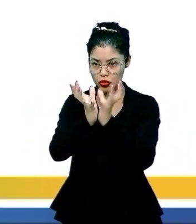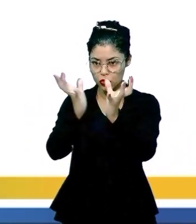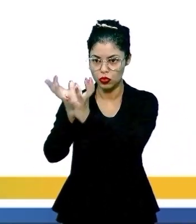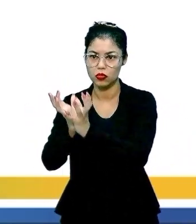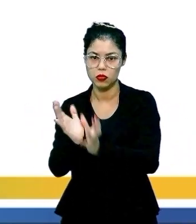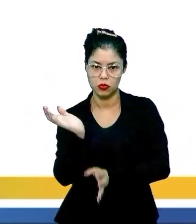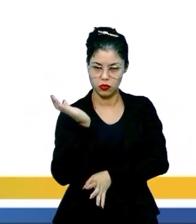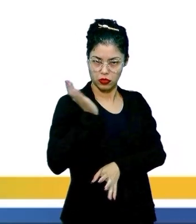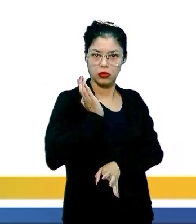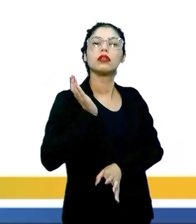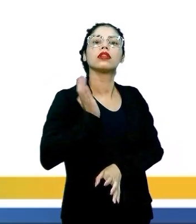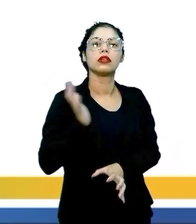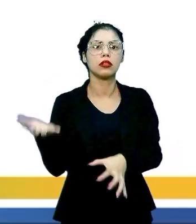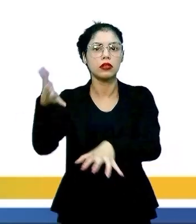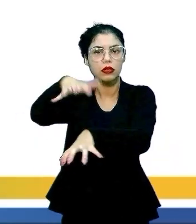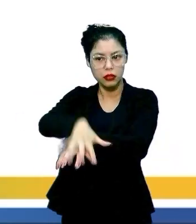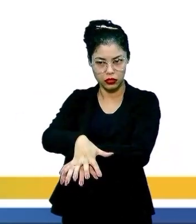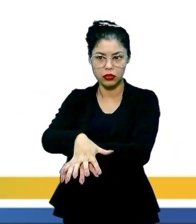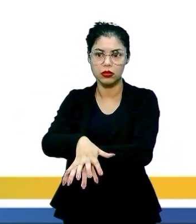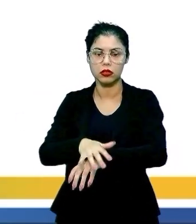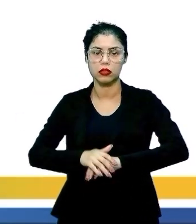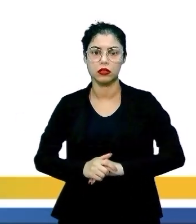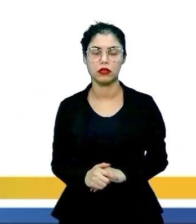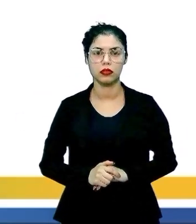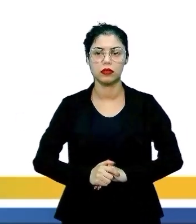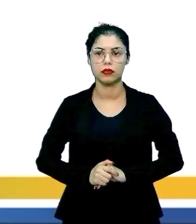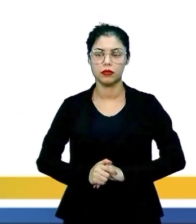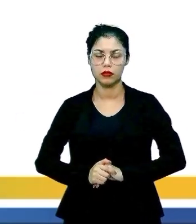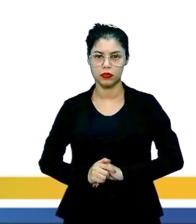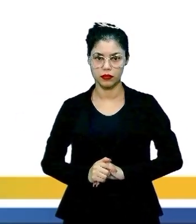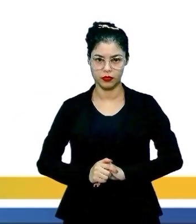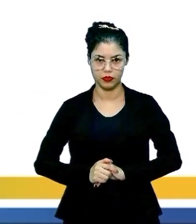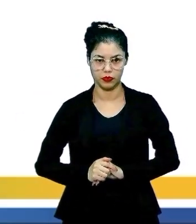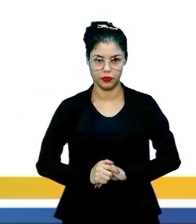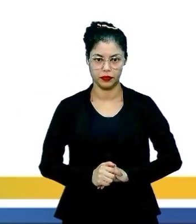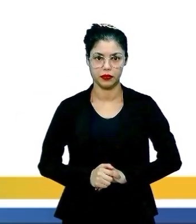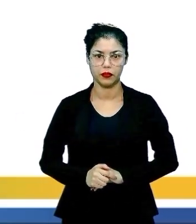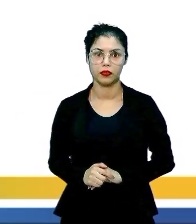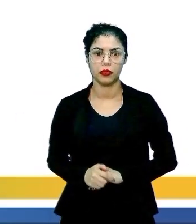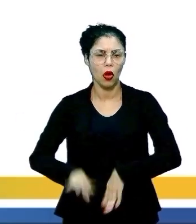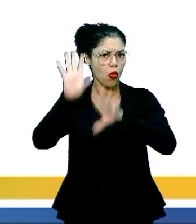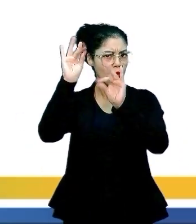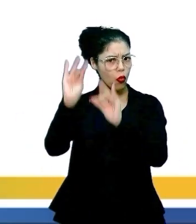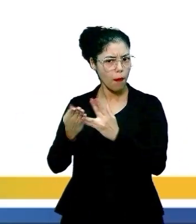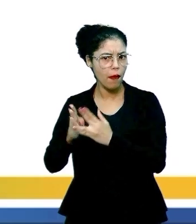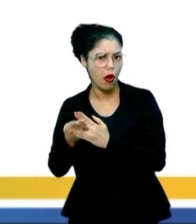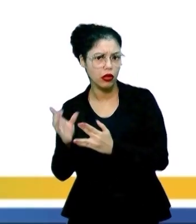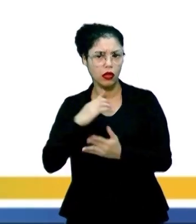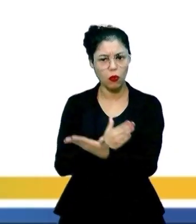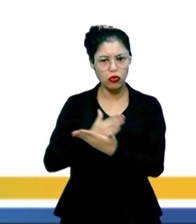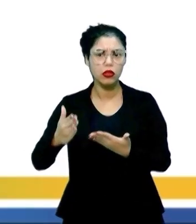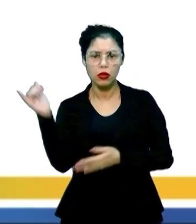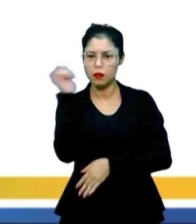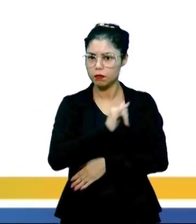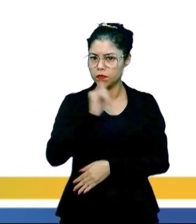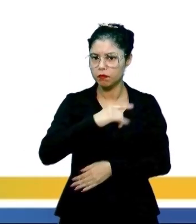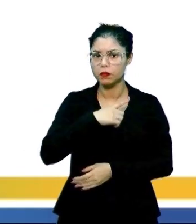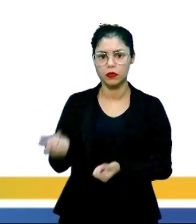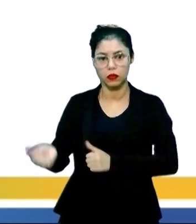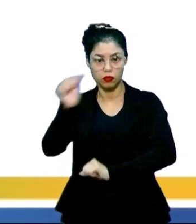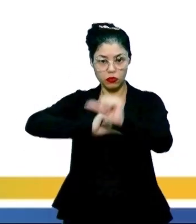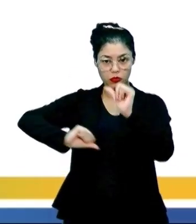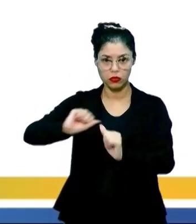extravagância entre os grupos beneficiados pelas riquezas da colonização. O estilo barroco teve início na